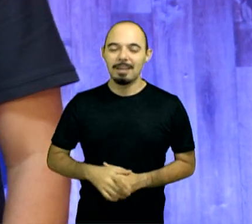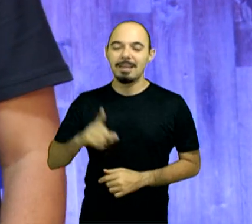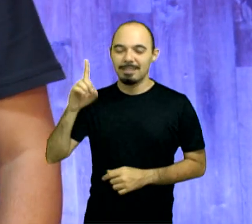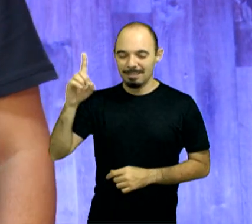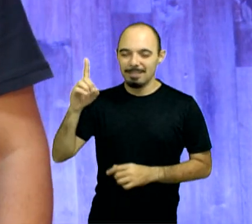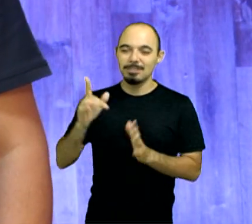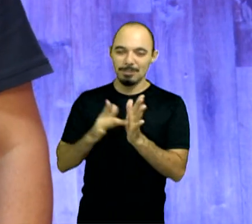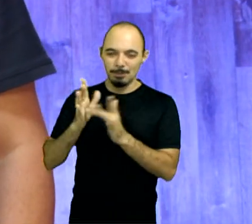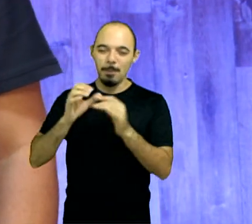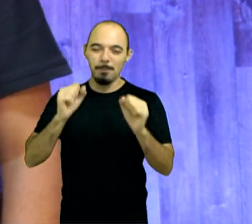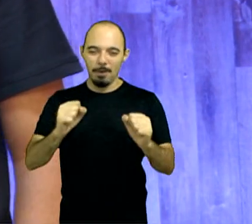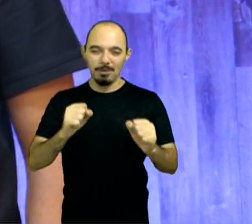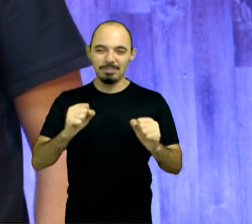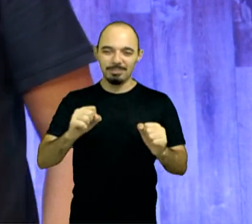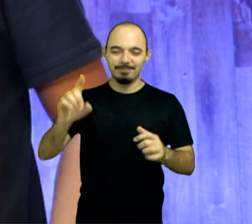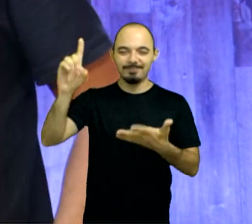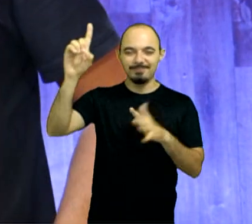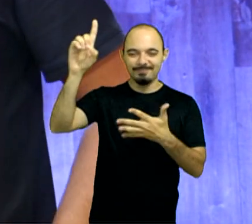vamos louvar a Deus.